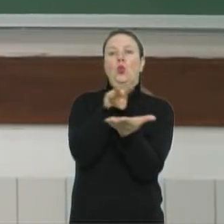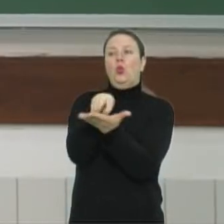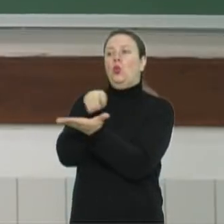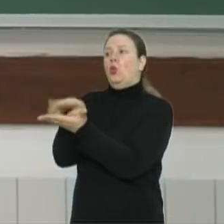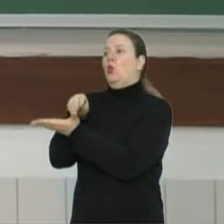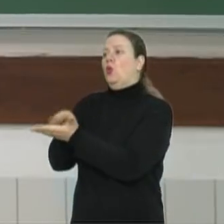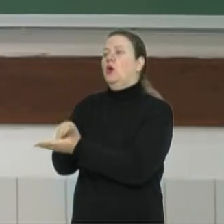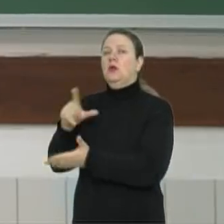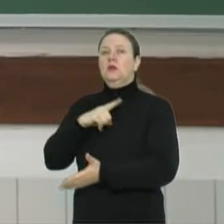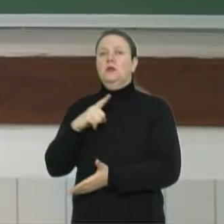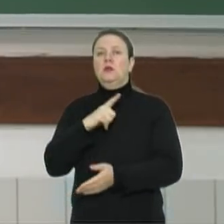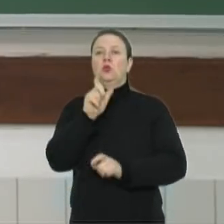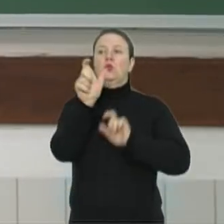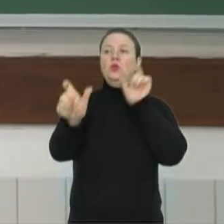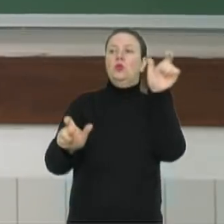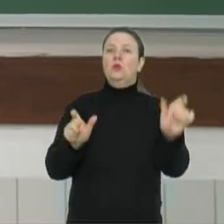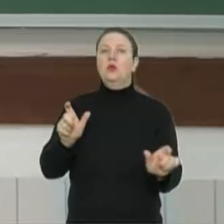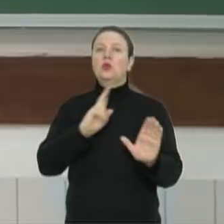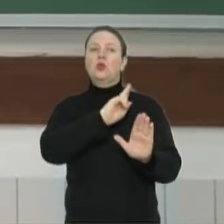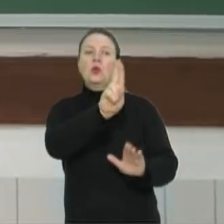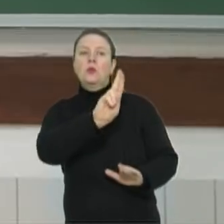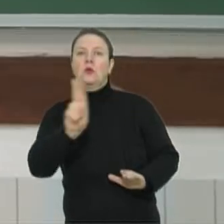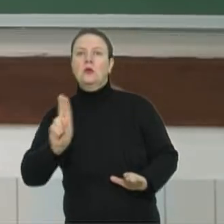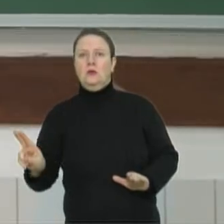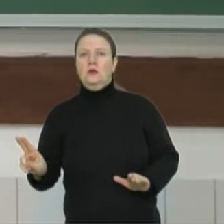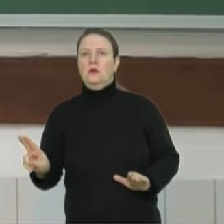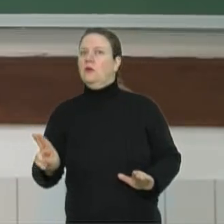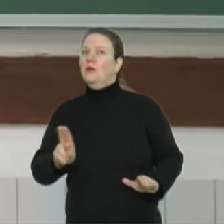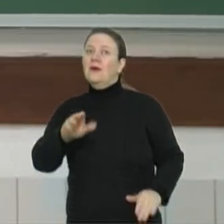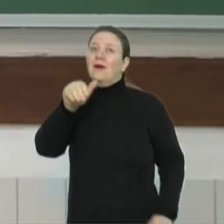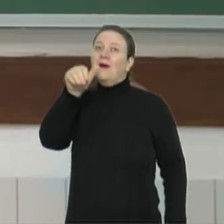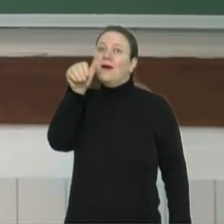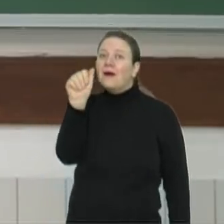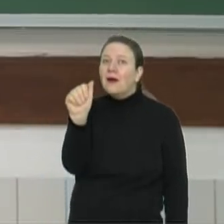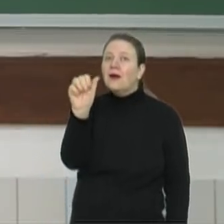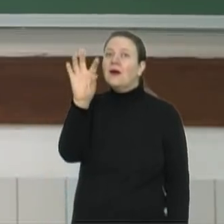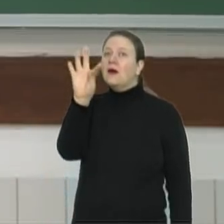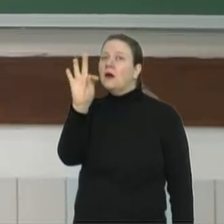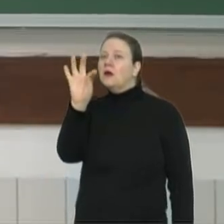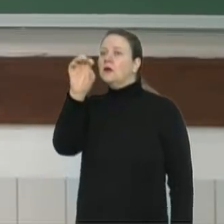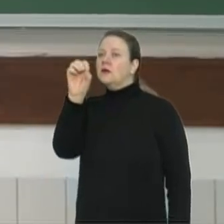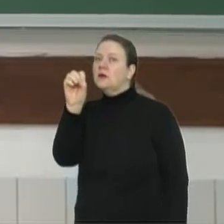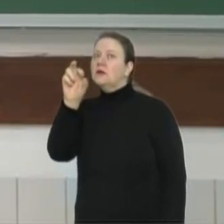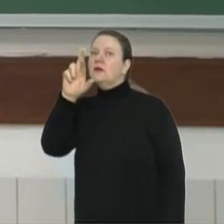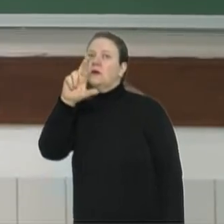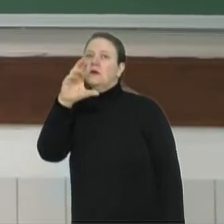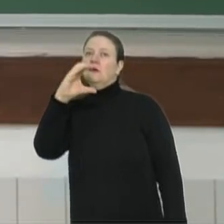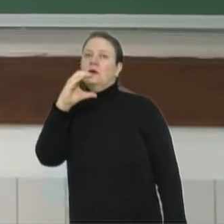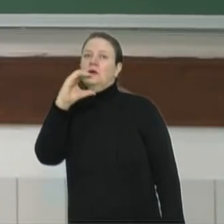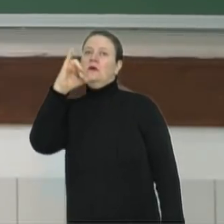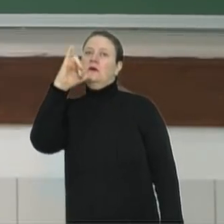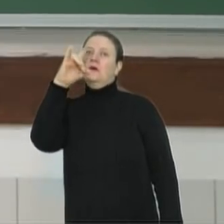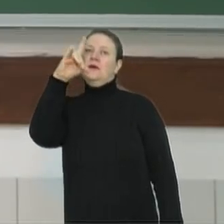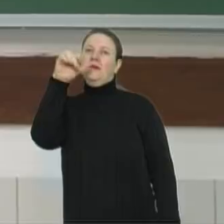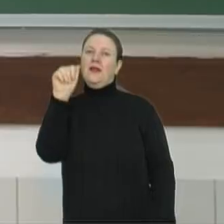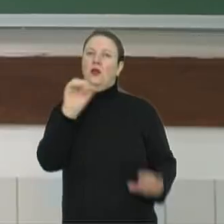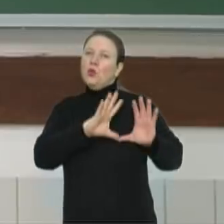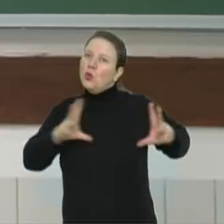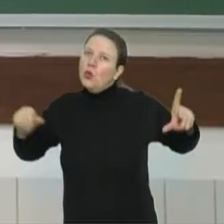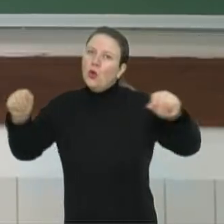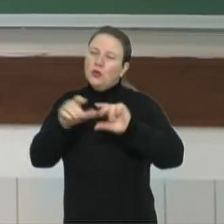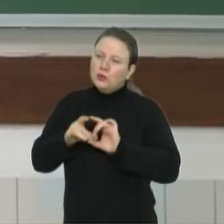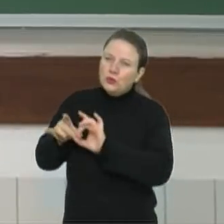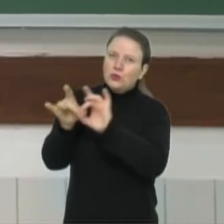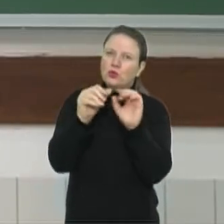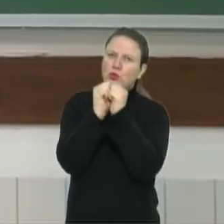tem fulano, ciclano, beltrano. Não, ali é a torcida, a galera, o outro. Não